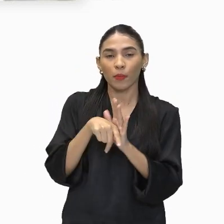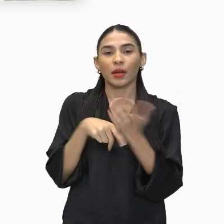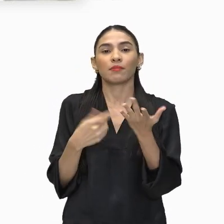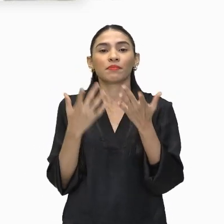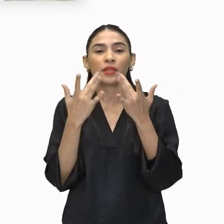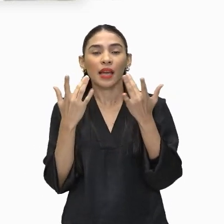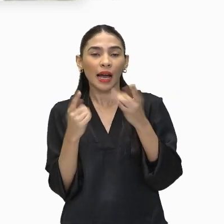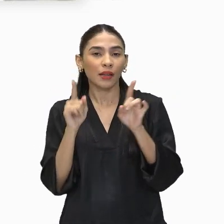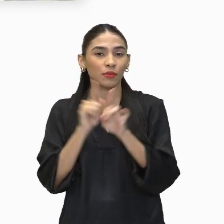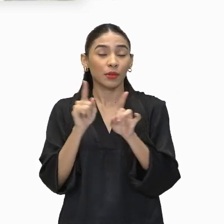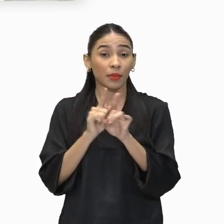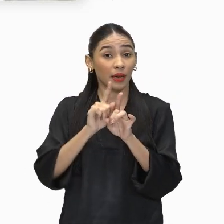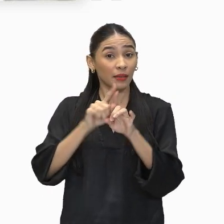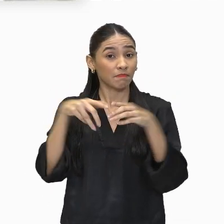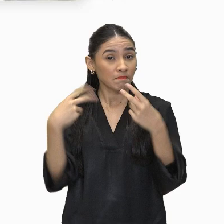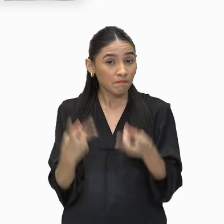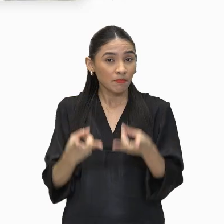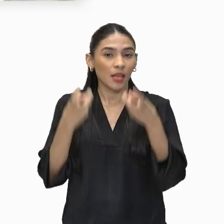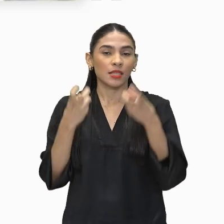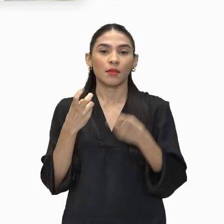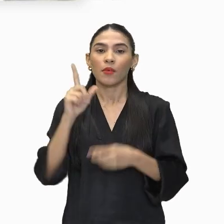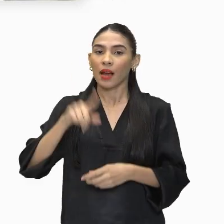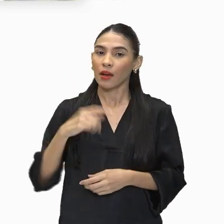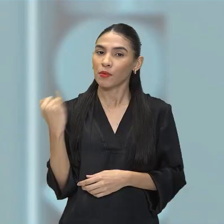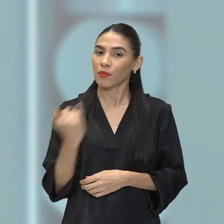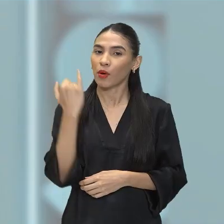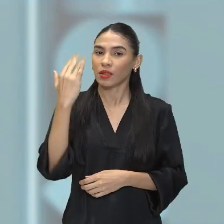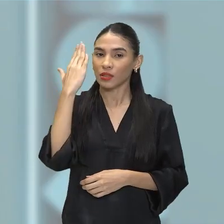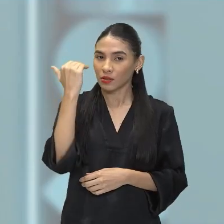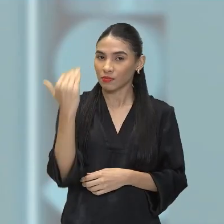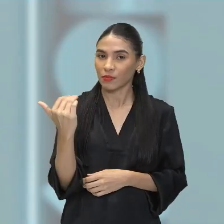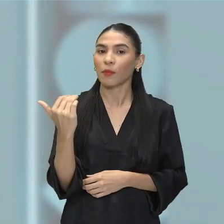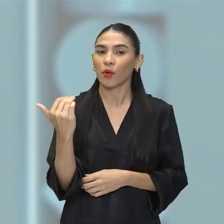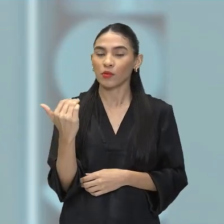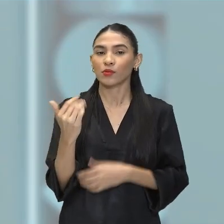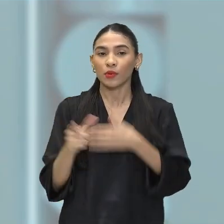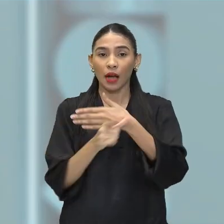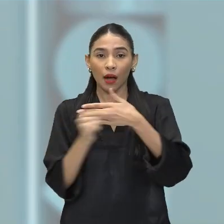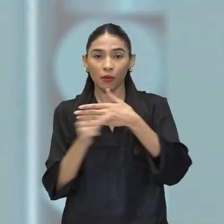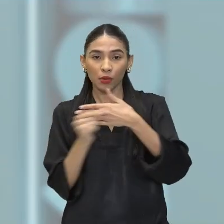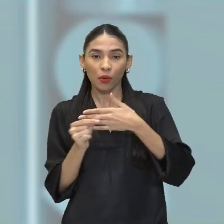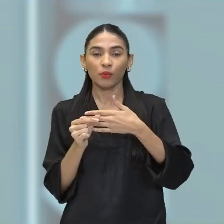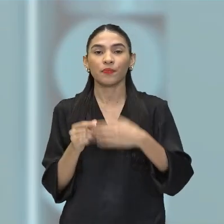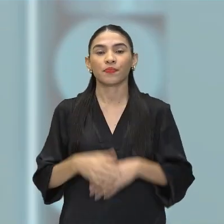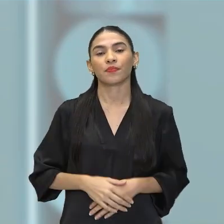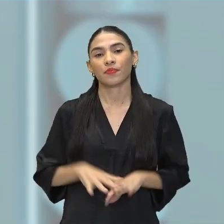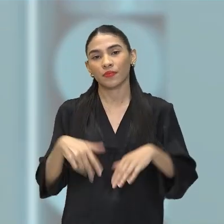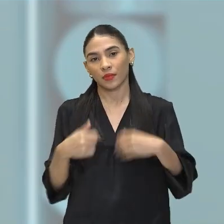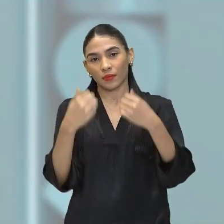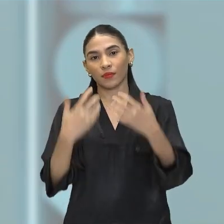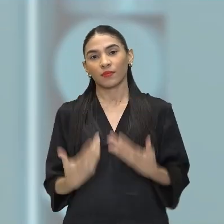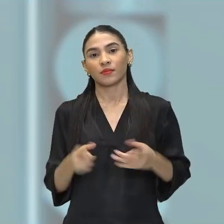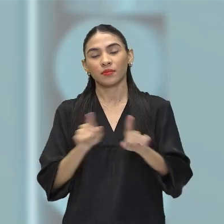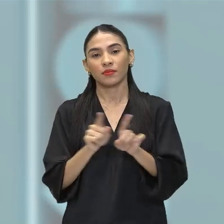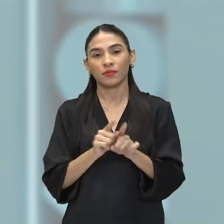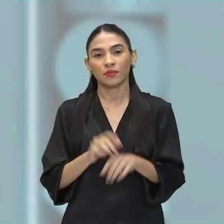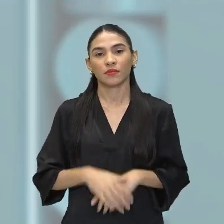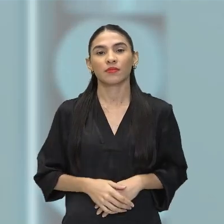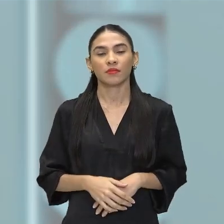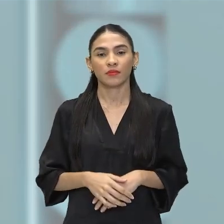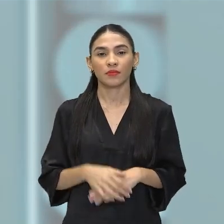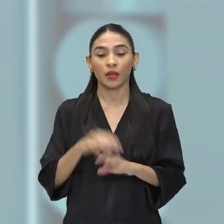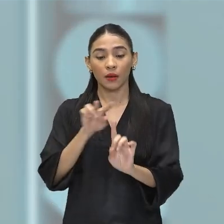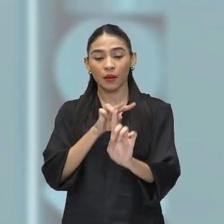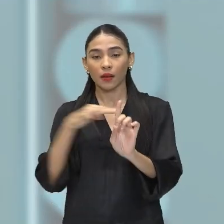observem que é um autor que ele é muito versátil na sua produção e é um autor que, como já mencionamos, olha tanto